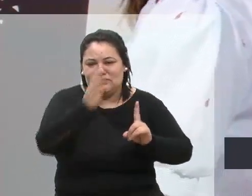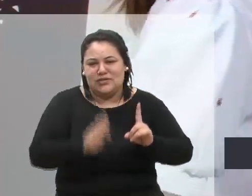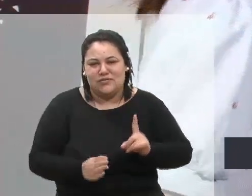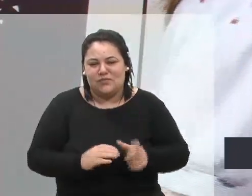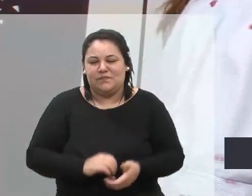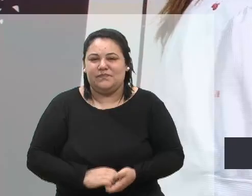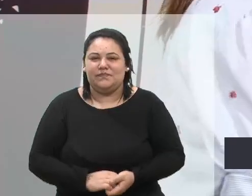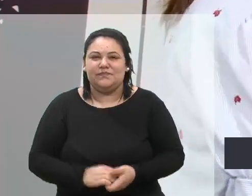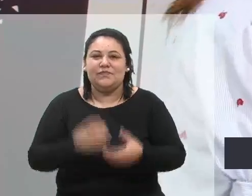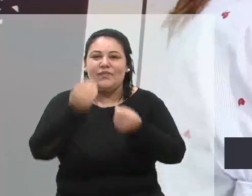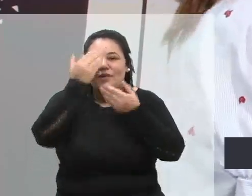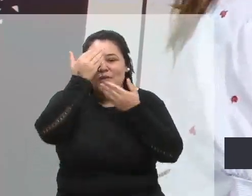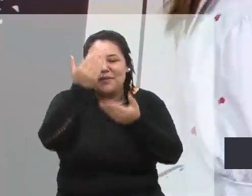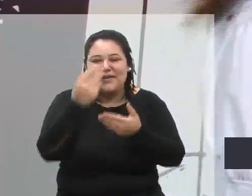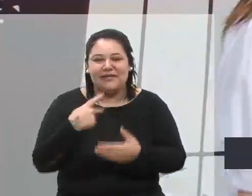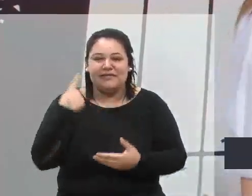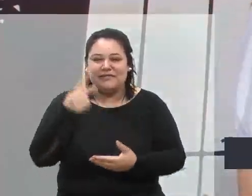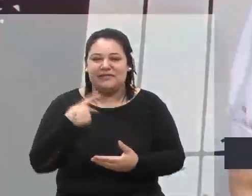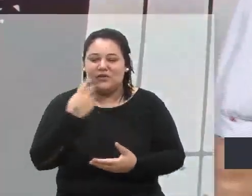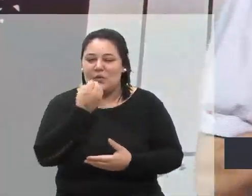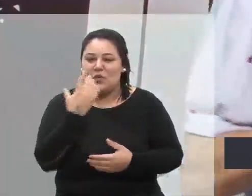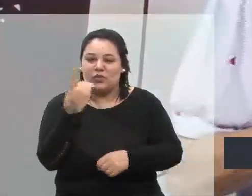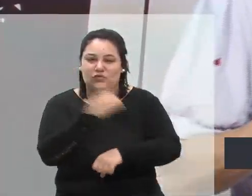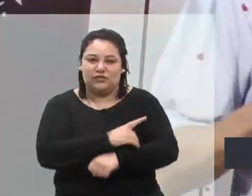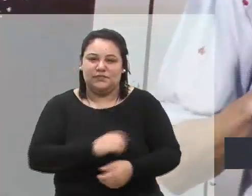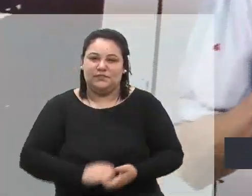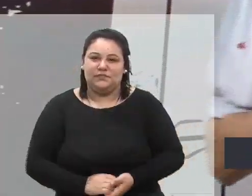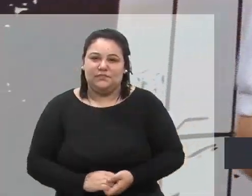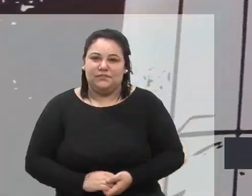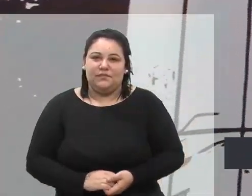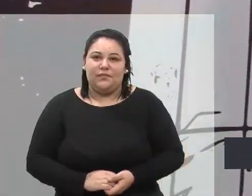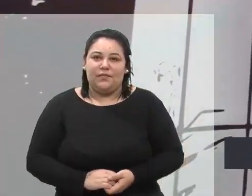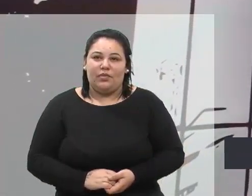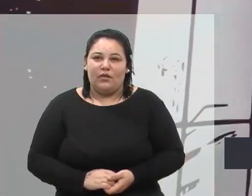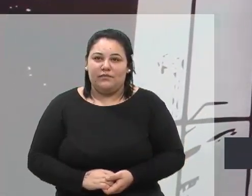Muito obrigada, vereador. Bom dia. Lembrando, na sexta-feira, dia 26